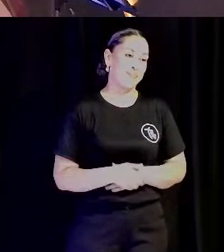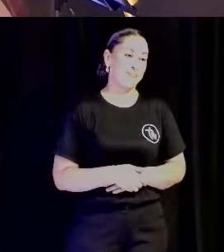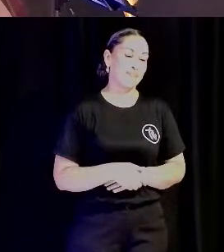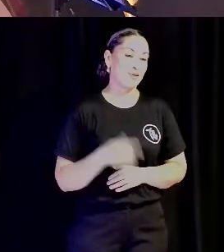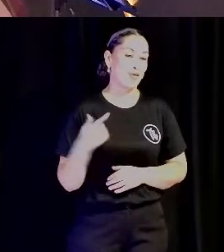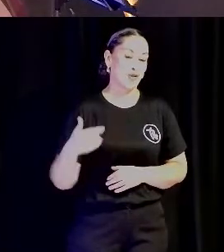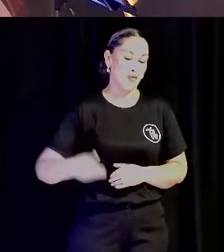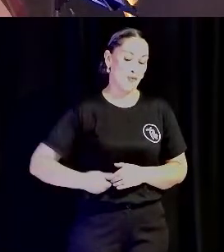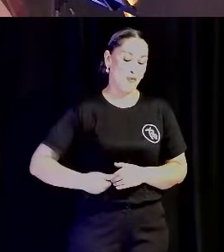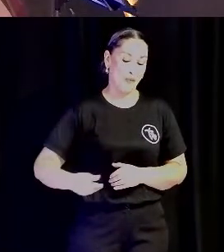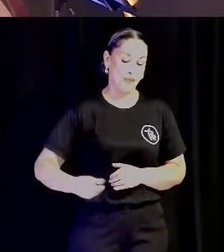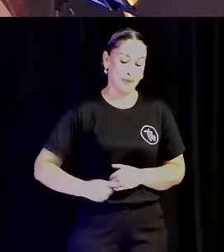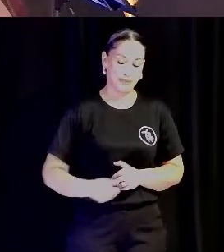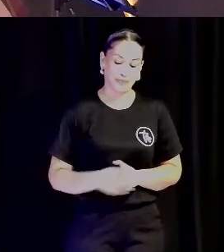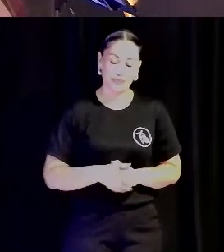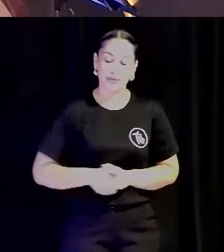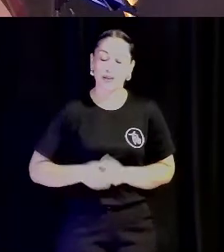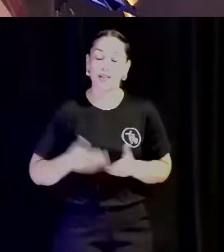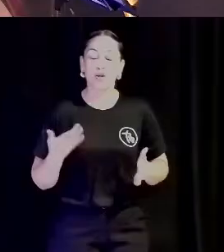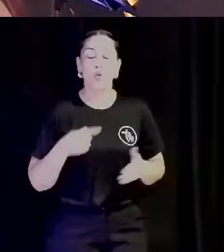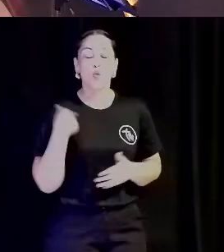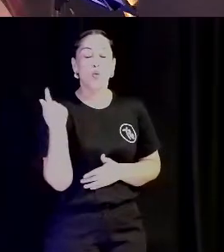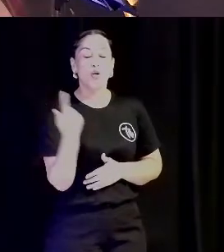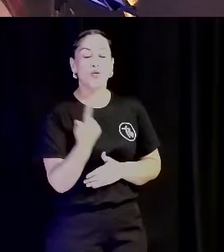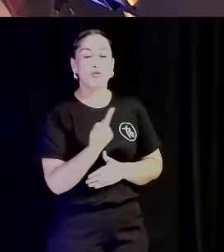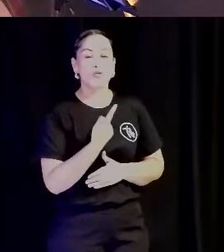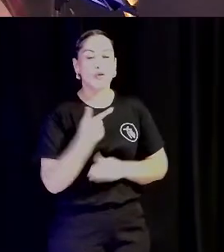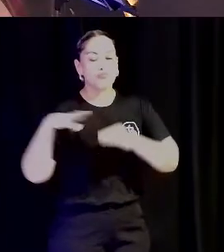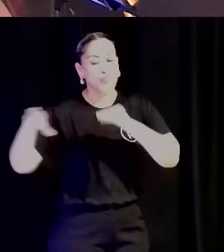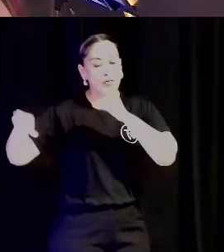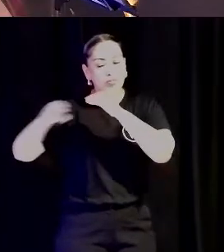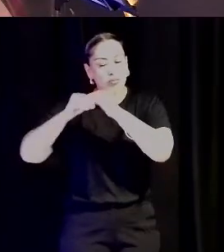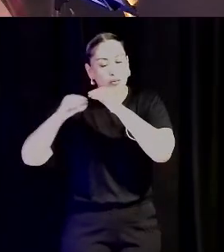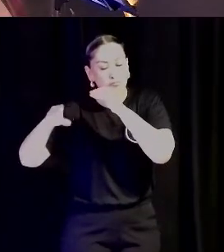aumentamos a nossa satisfação em Deus,